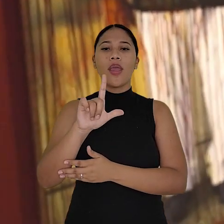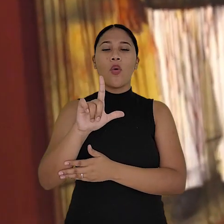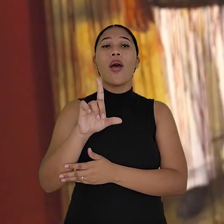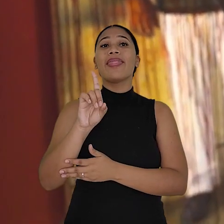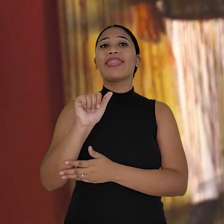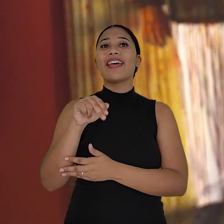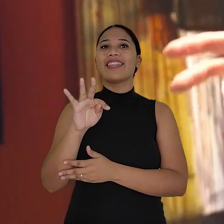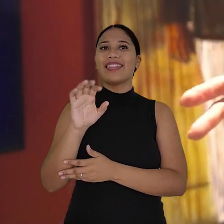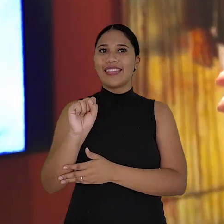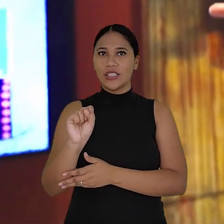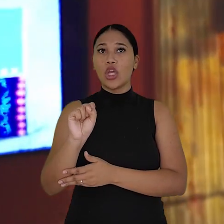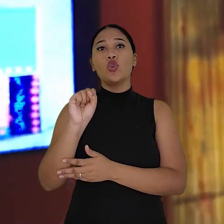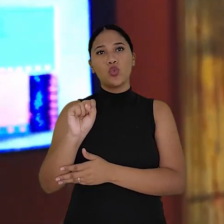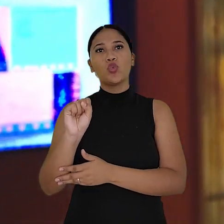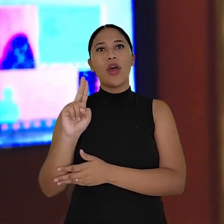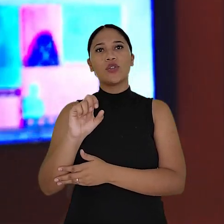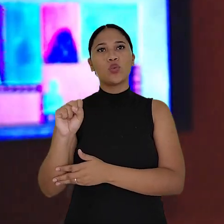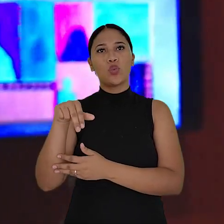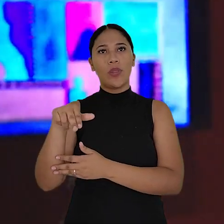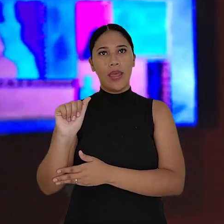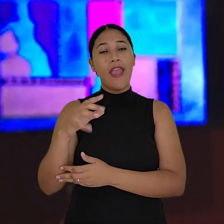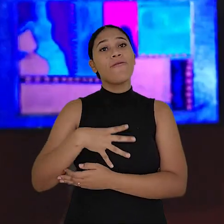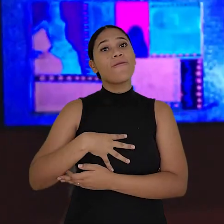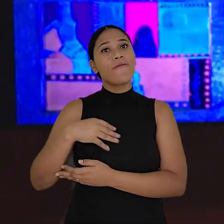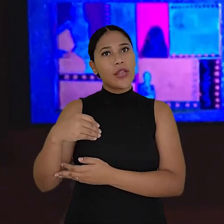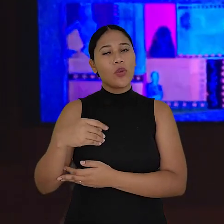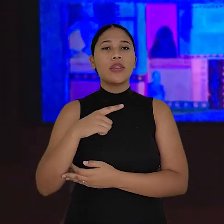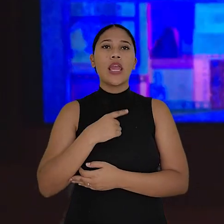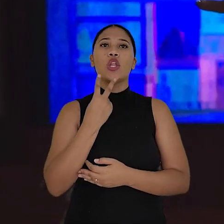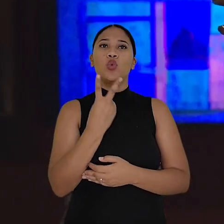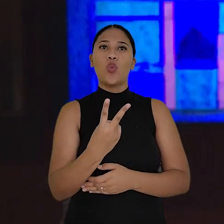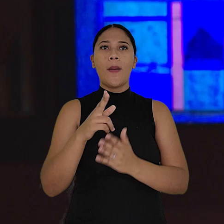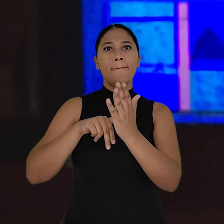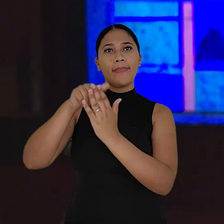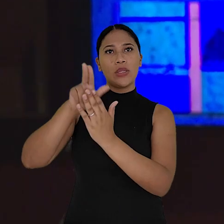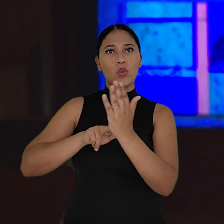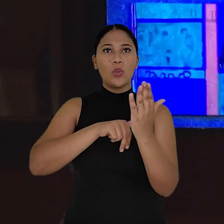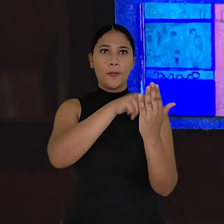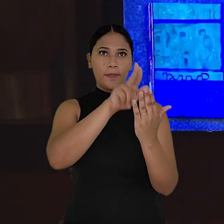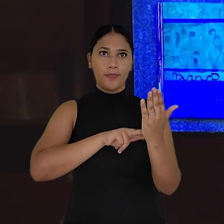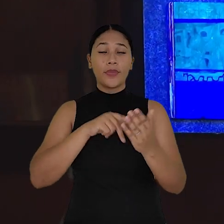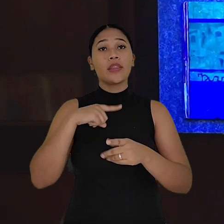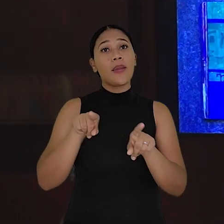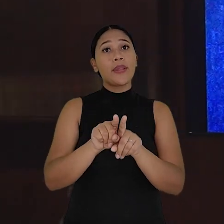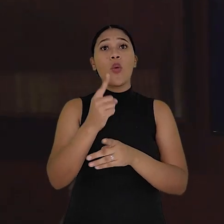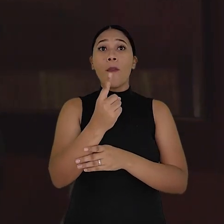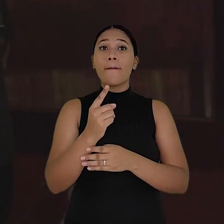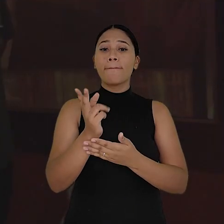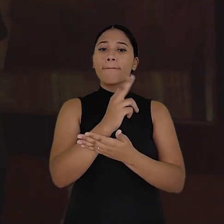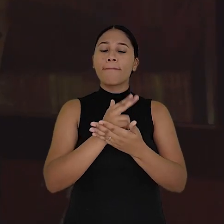Dantas Suassuna, que é o filho de Ariano, tá? Então aqui a gente tem duas pinturas dele e